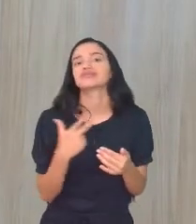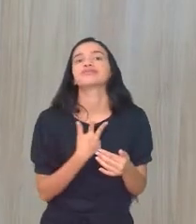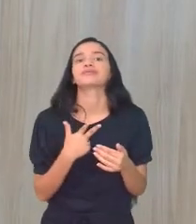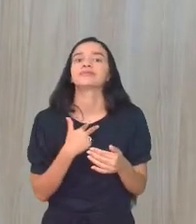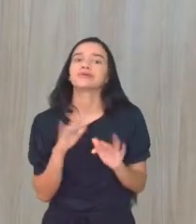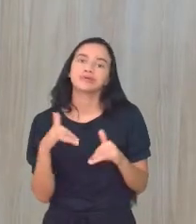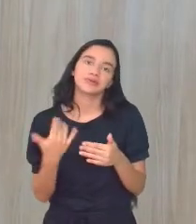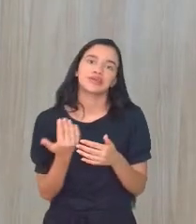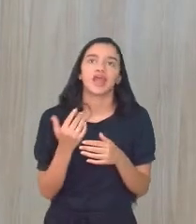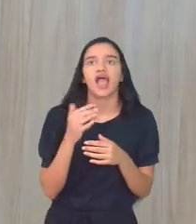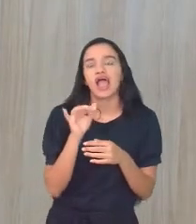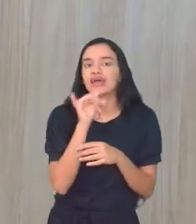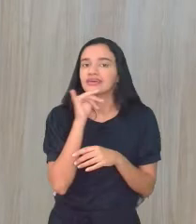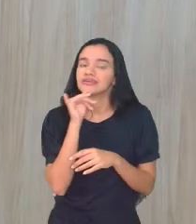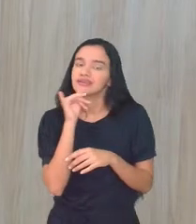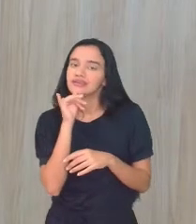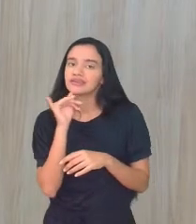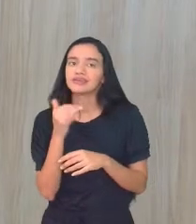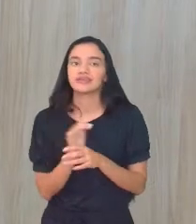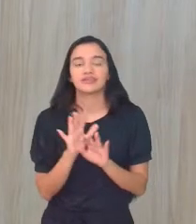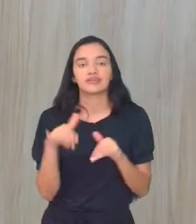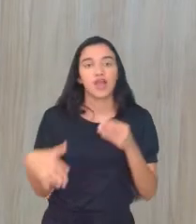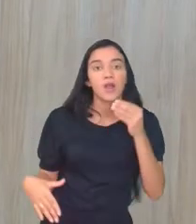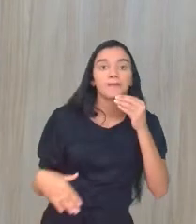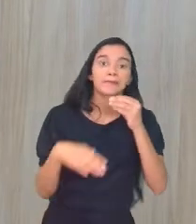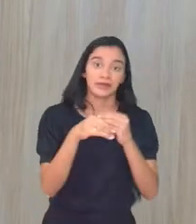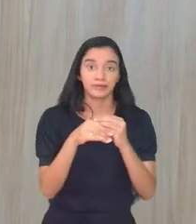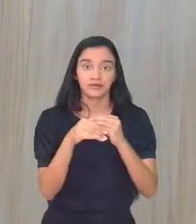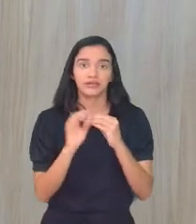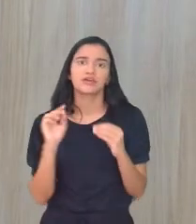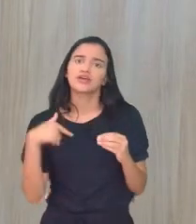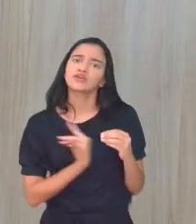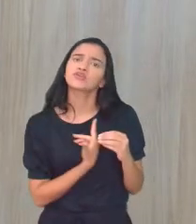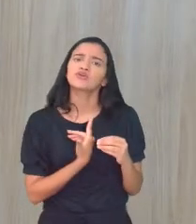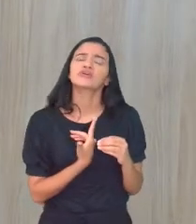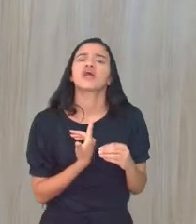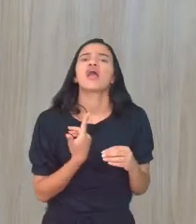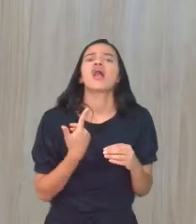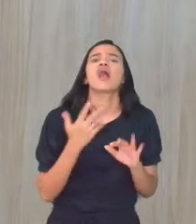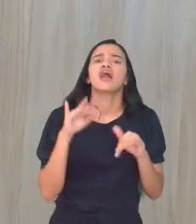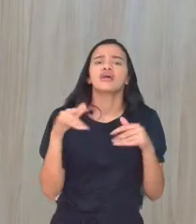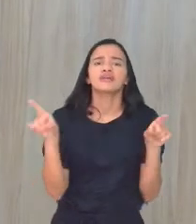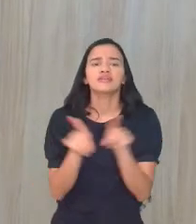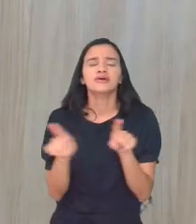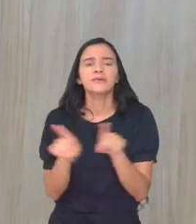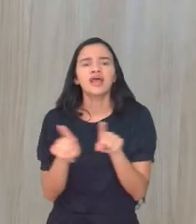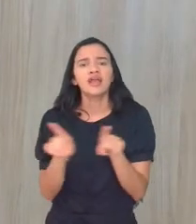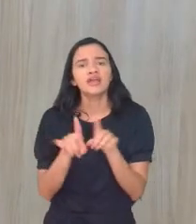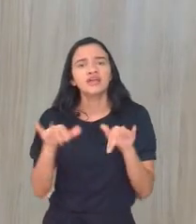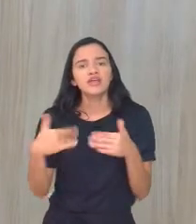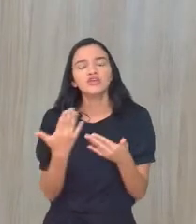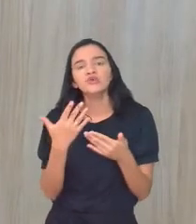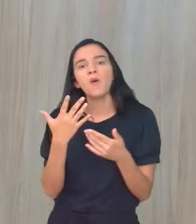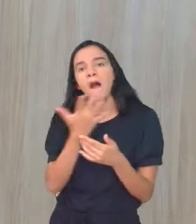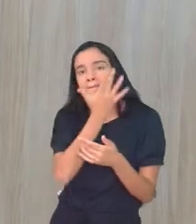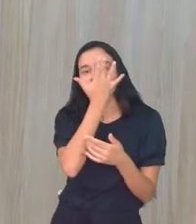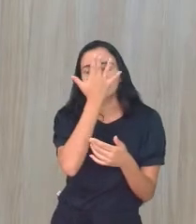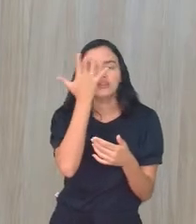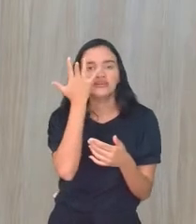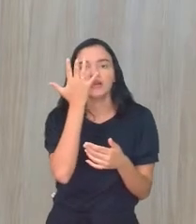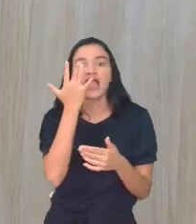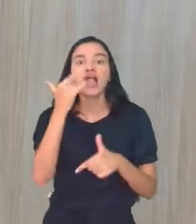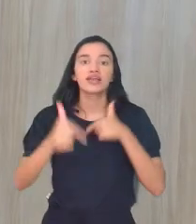deixar de colocar aqui, a gente colheu o depoimento de um artesão